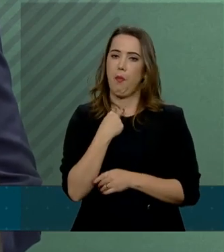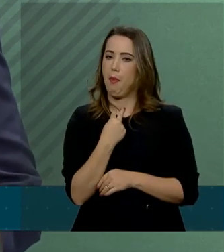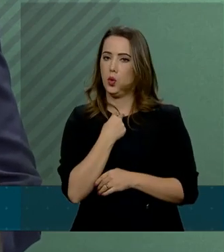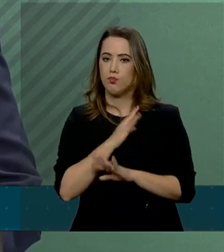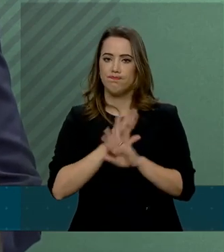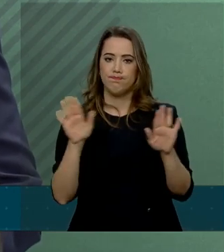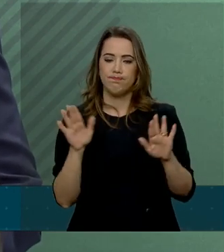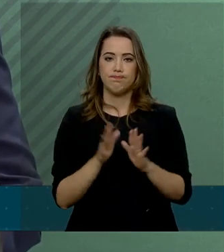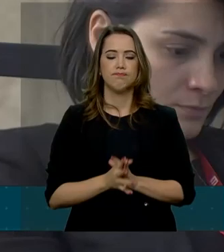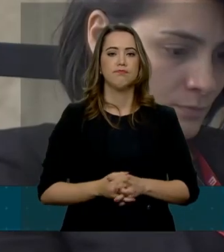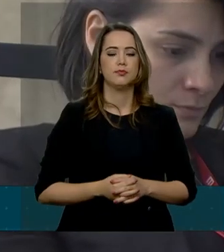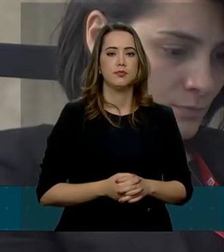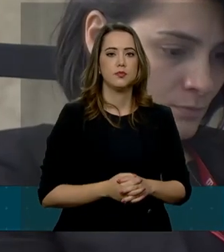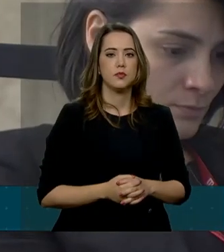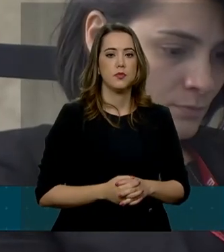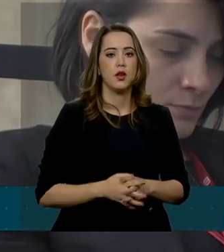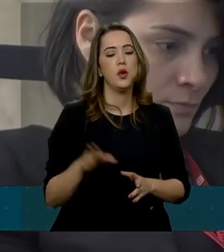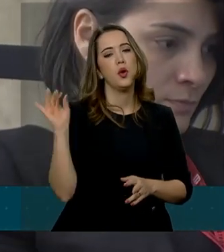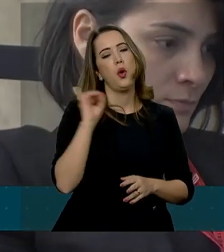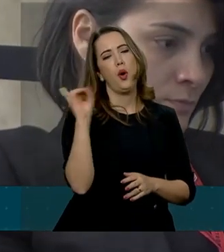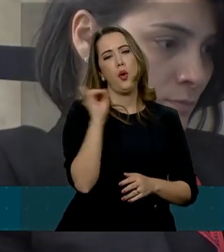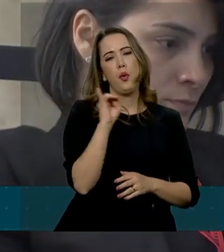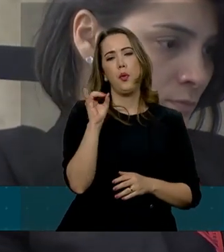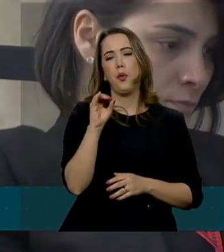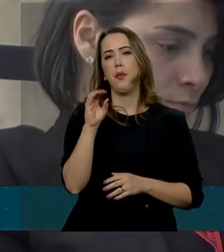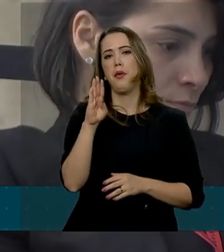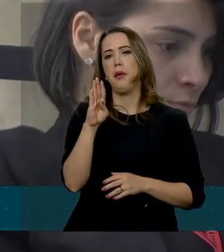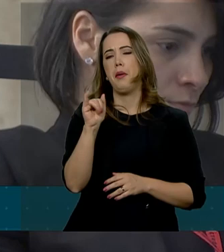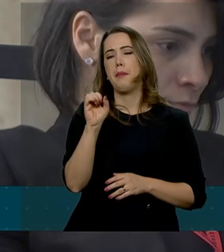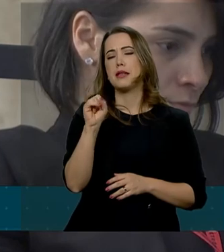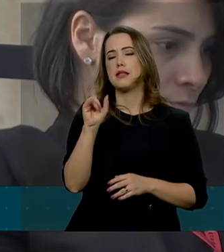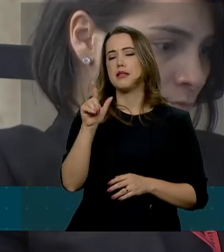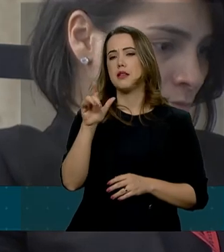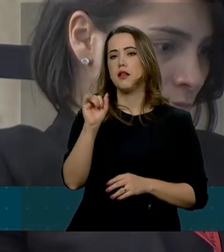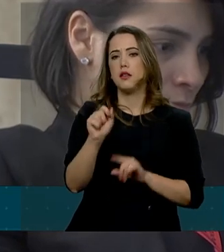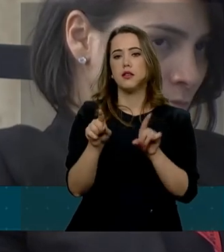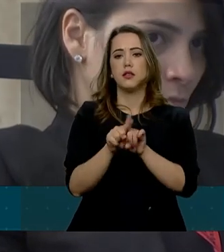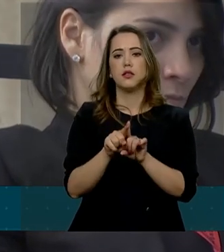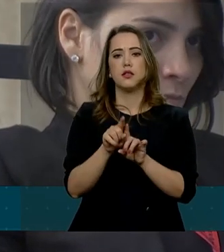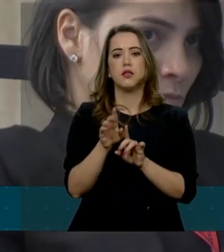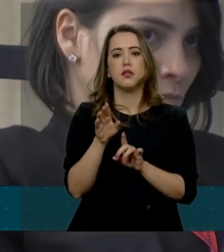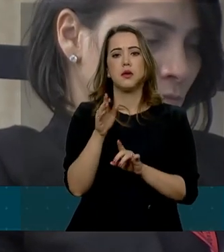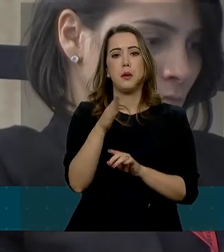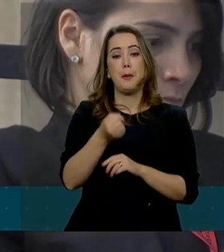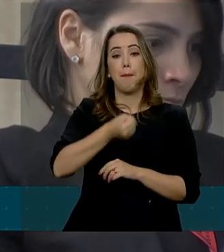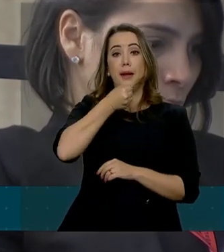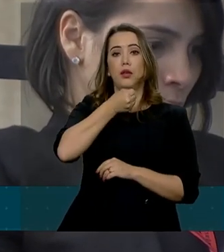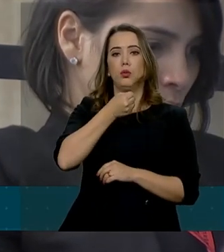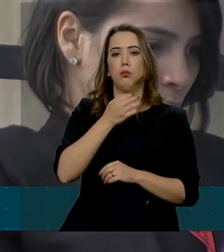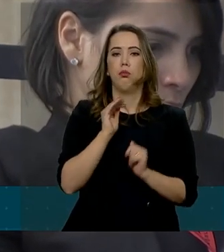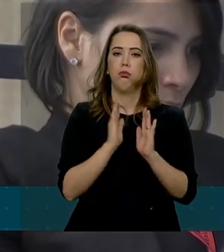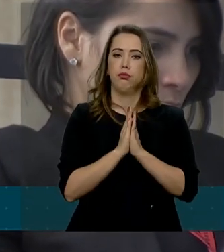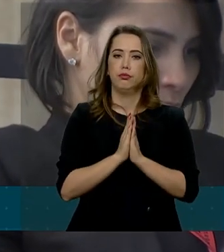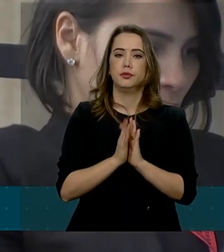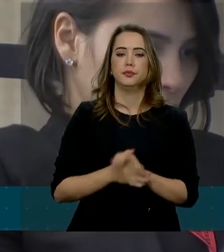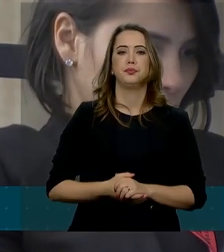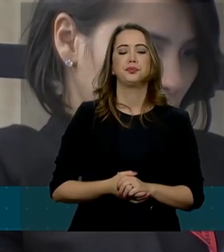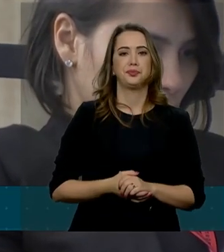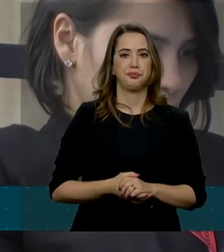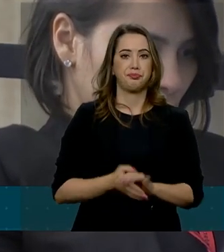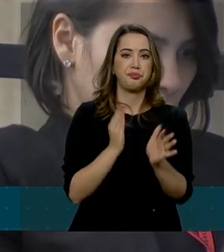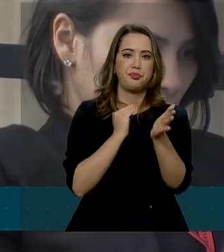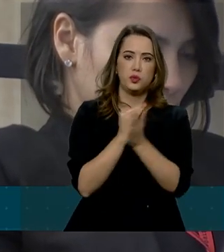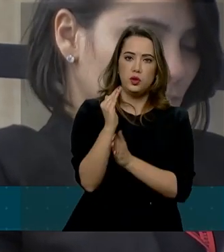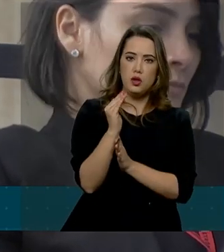porta voz da ce rodrigues rádios mesmo assim ainda em função daqueles que vão também já em função daqueles questionamentos sobre a